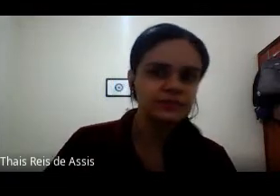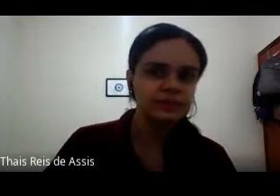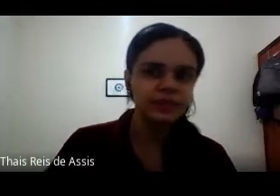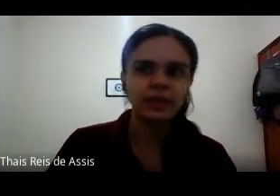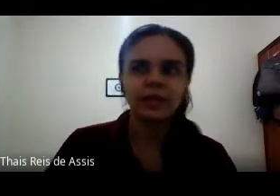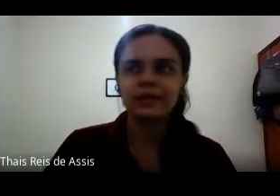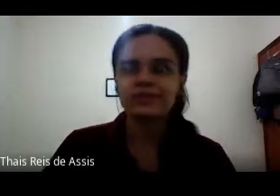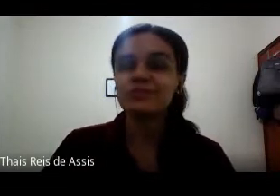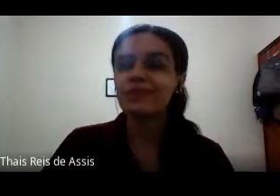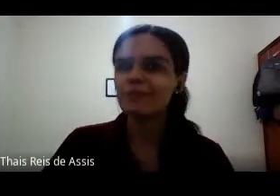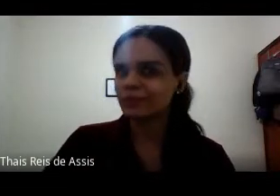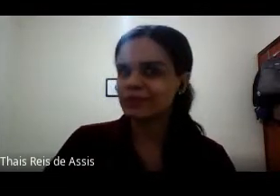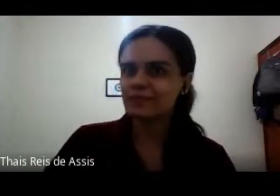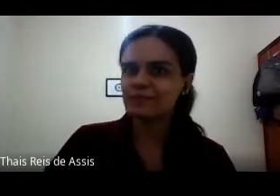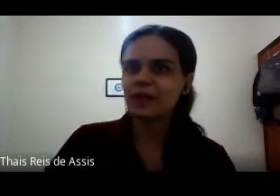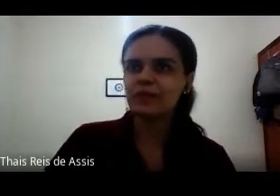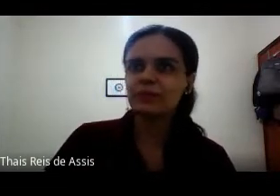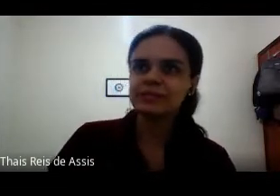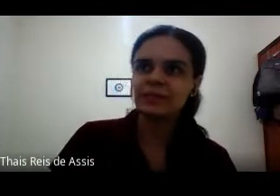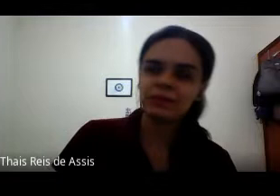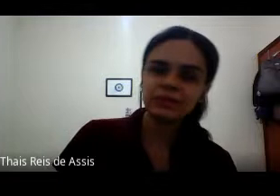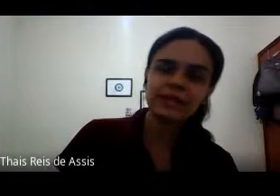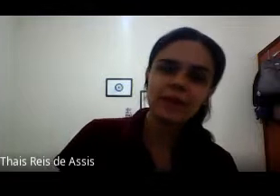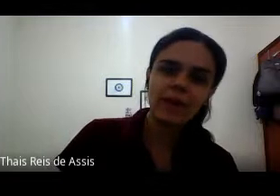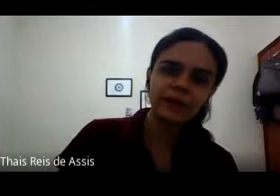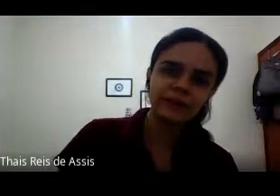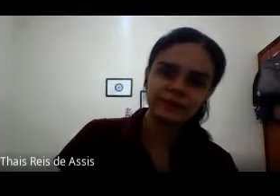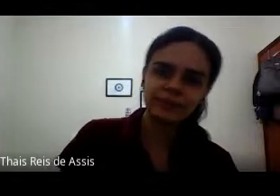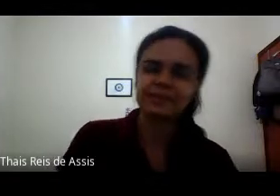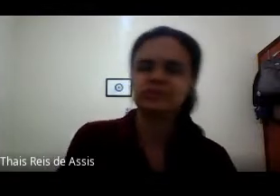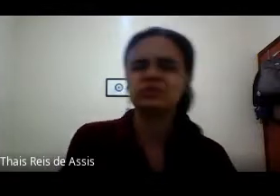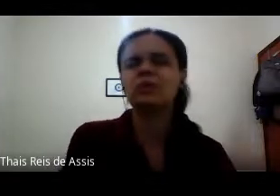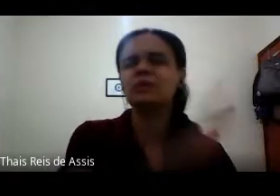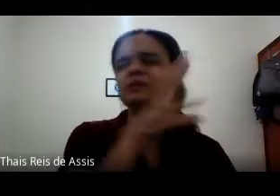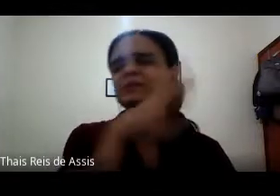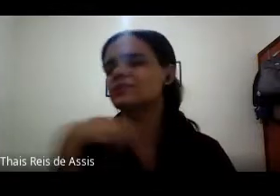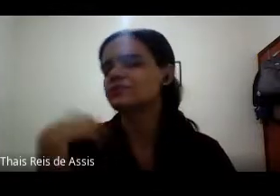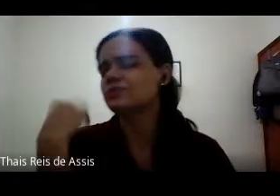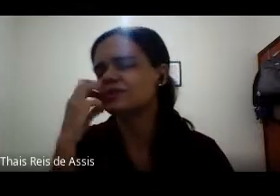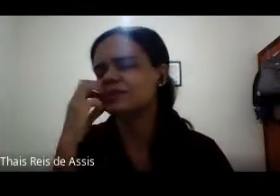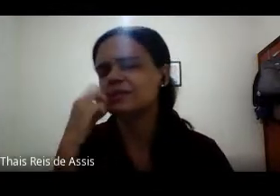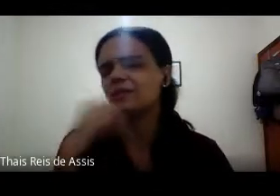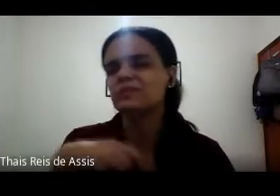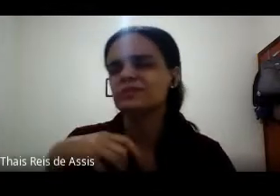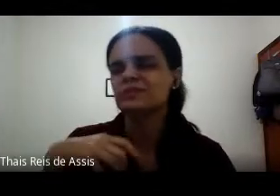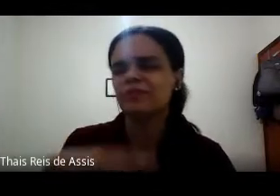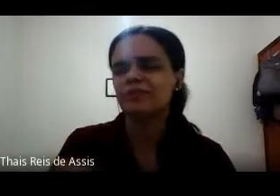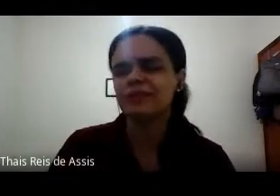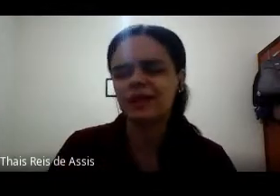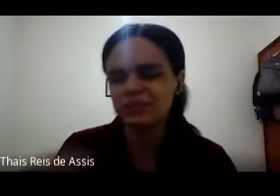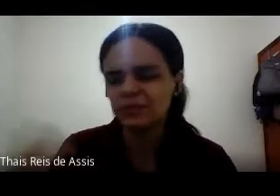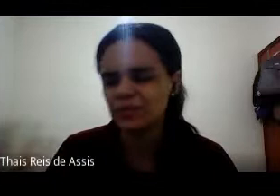linguagem. A gente não tem português 100%, mas não é muito adequado, apesar de todas as discussões que existem hoje